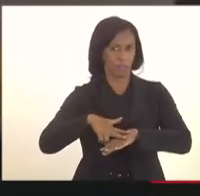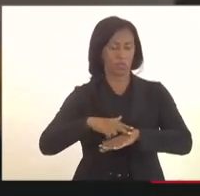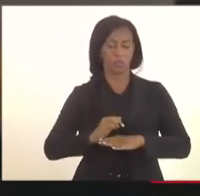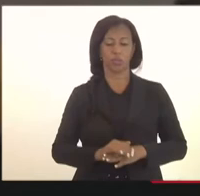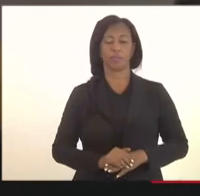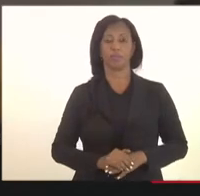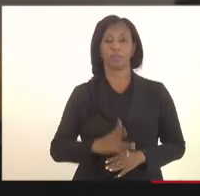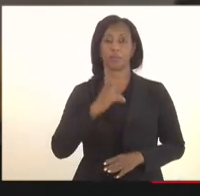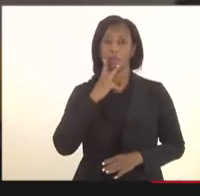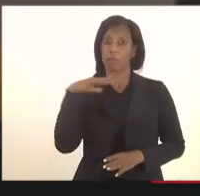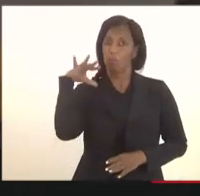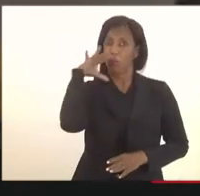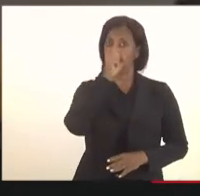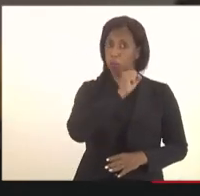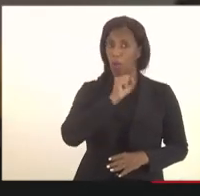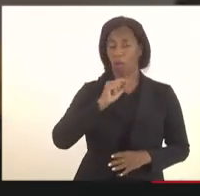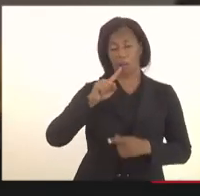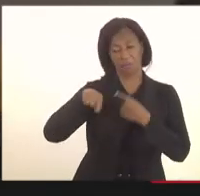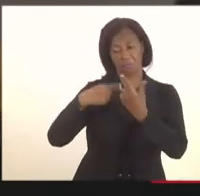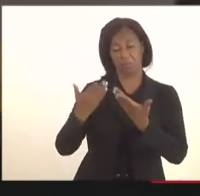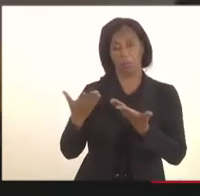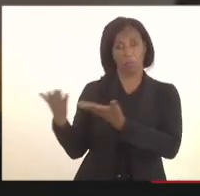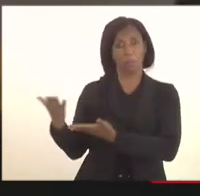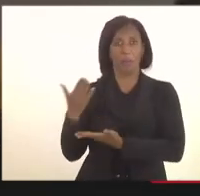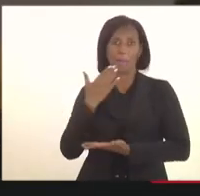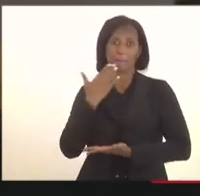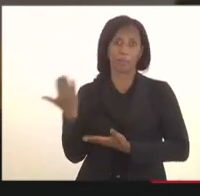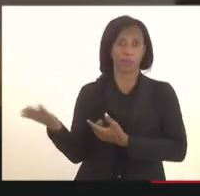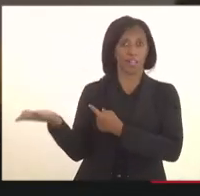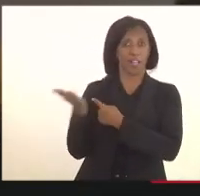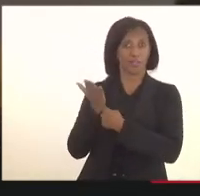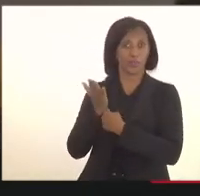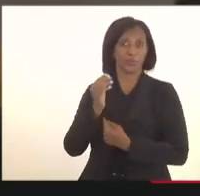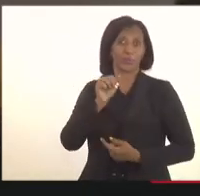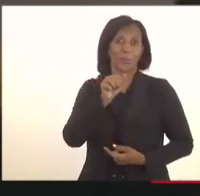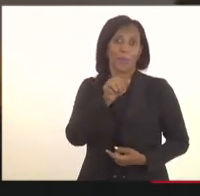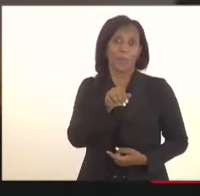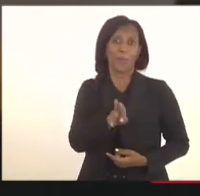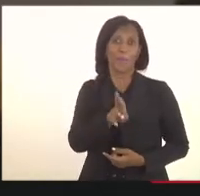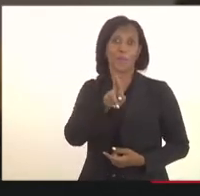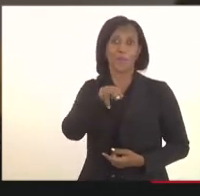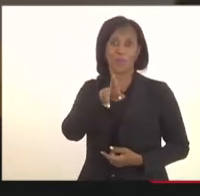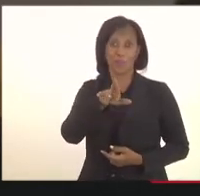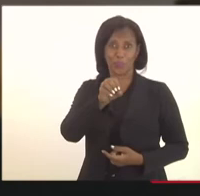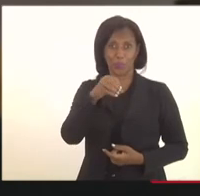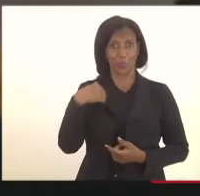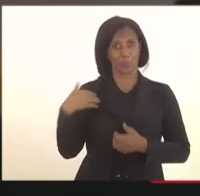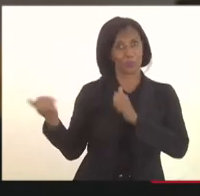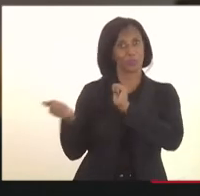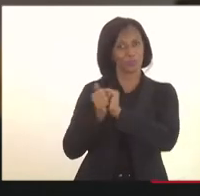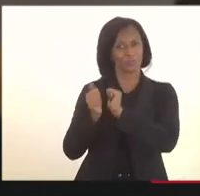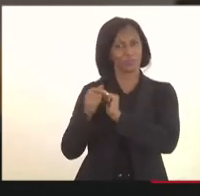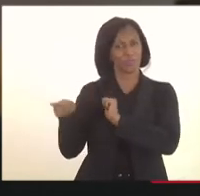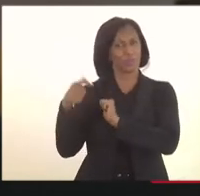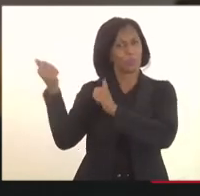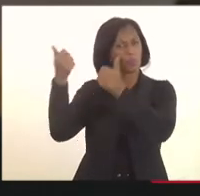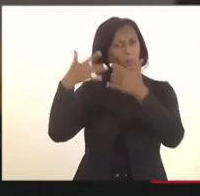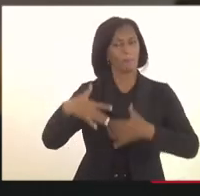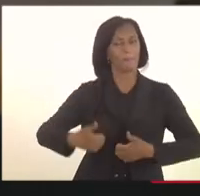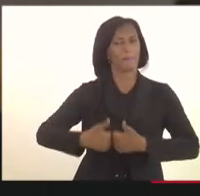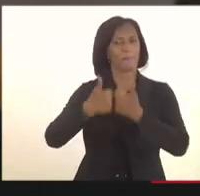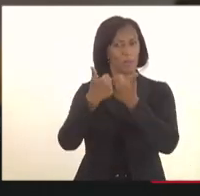eu vou falar rapidamente e vou passar depois para pedir ajuda para o Bruno, que o Belchior, que está aqui junto comigo, ele pode falar mais sobre isso,